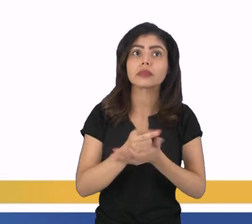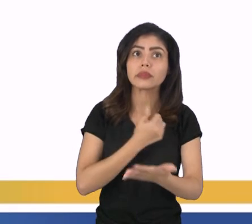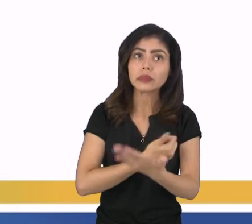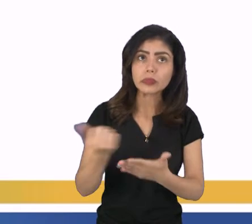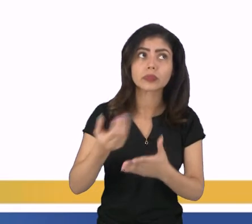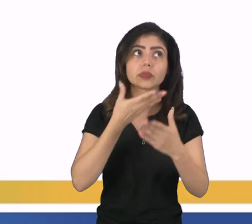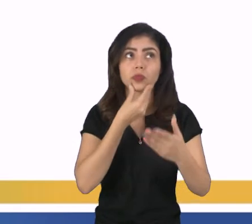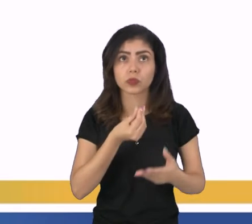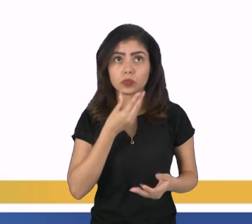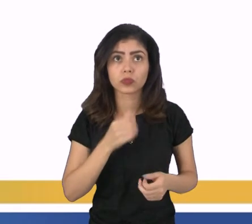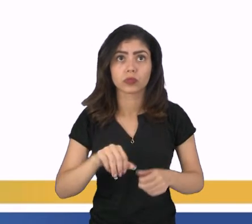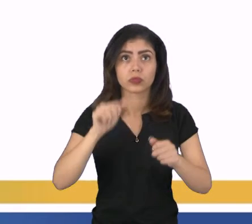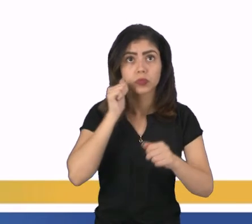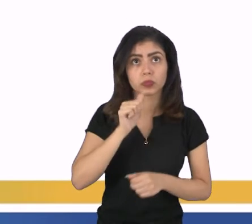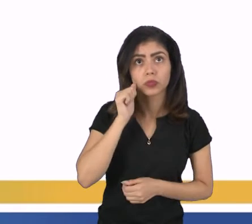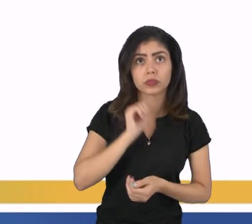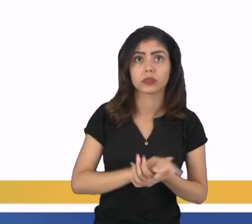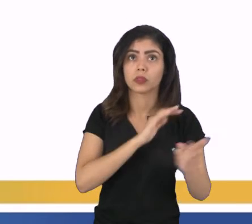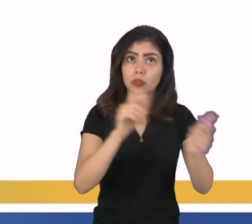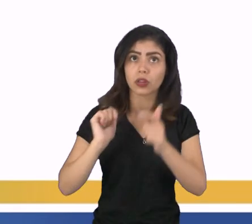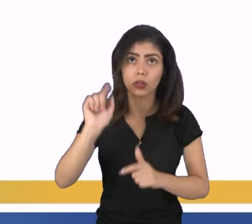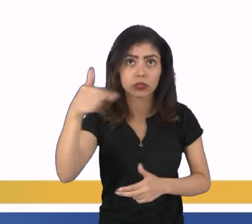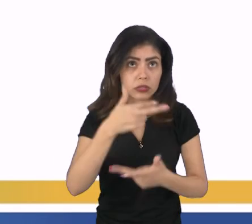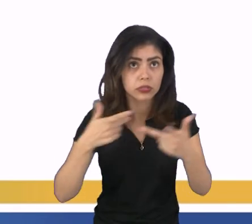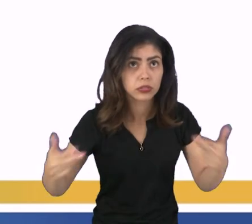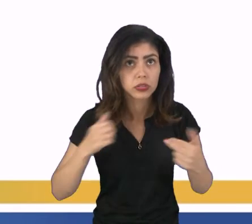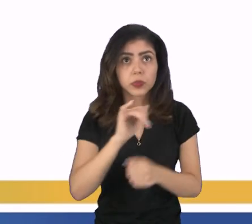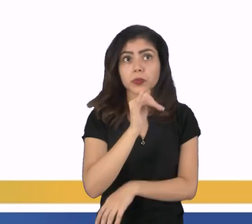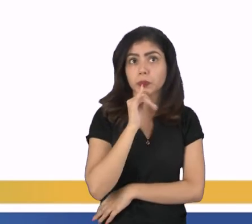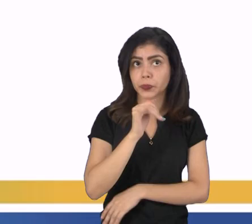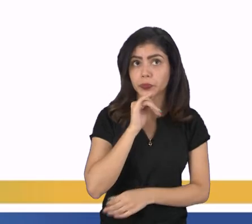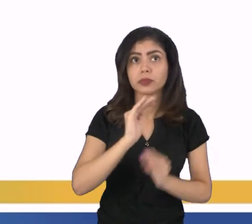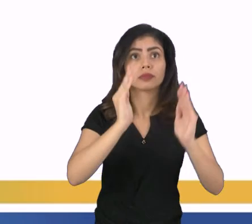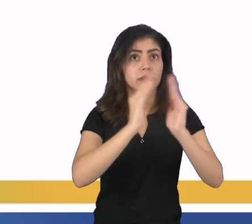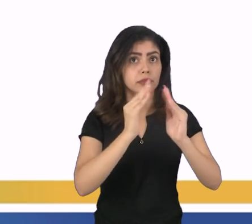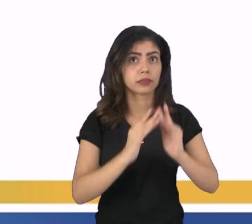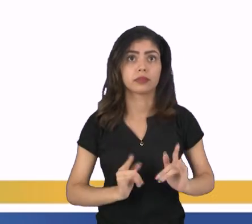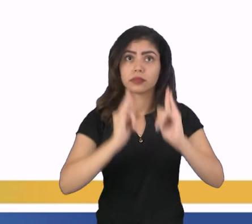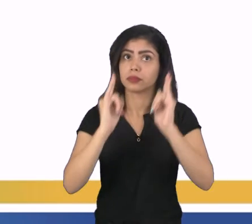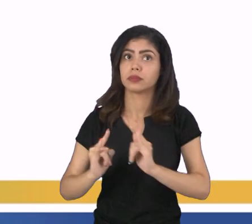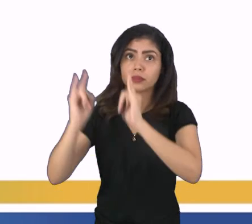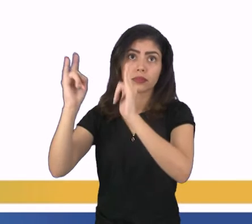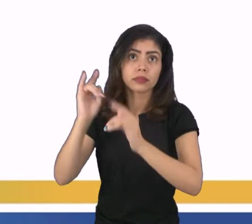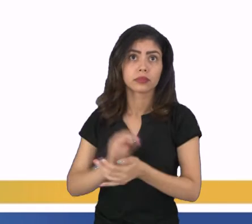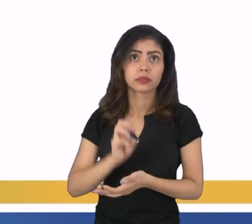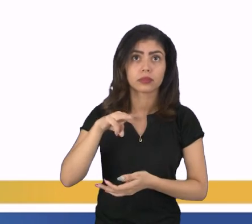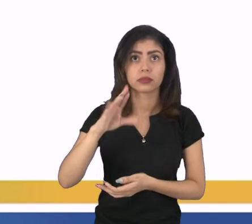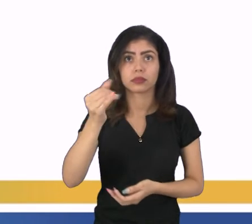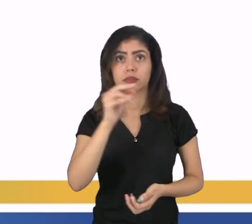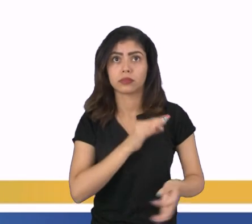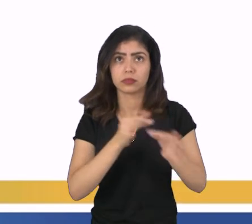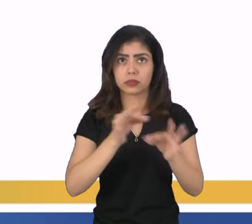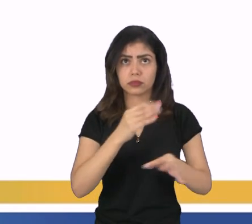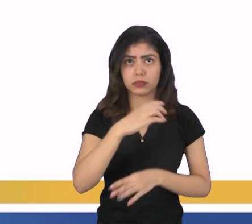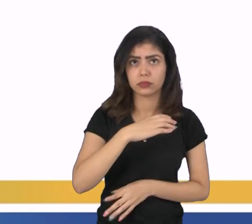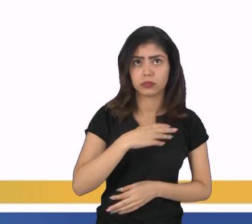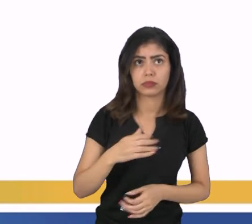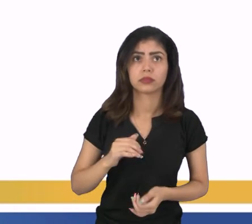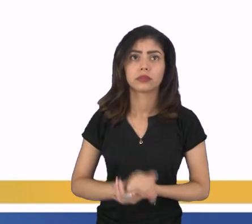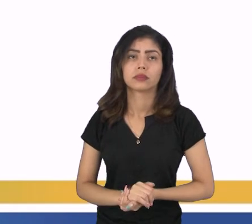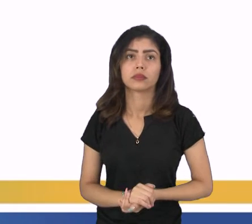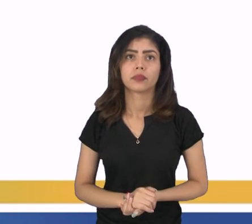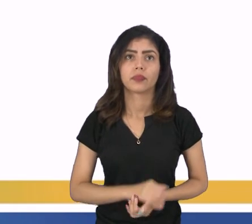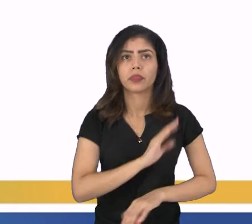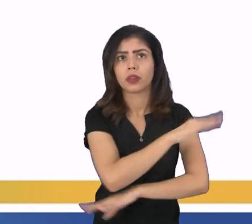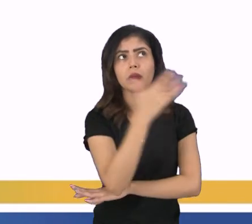mulher para dar lugar a outras coisas, como, por exemplo, casa, prédios, monumentos, cidades, rodovias.